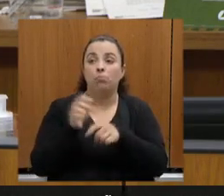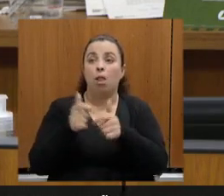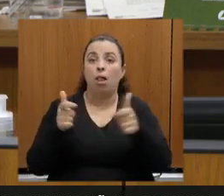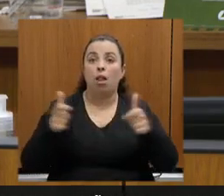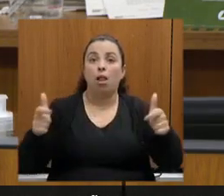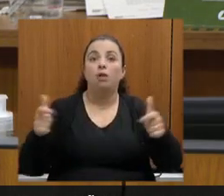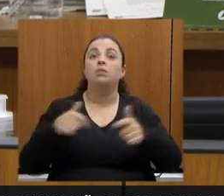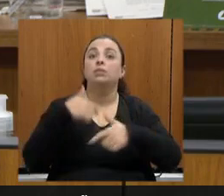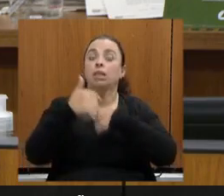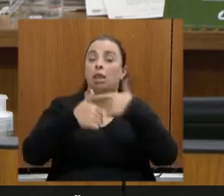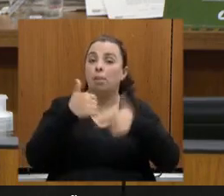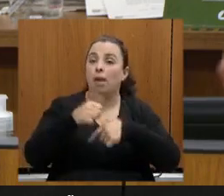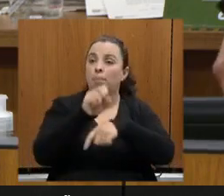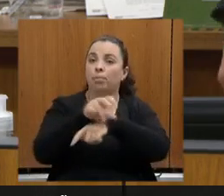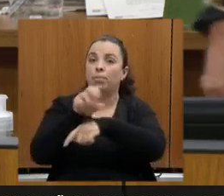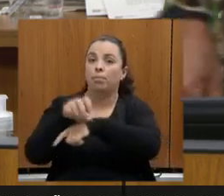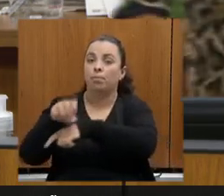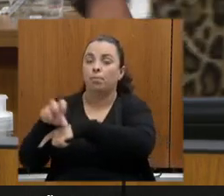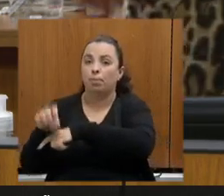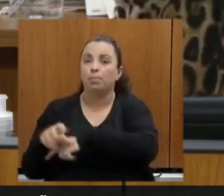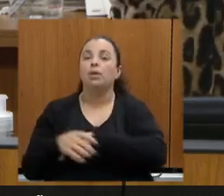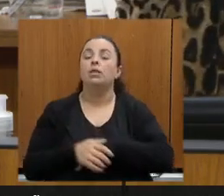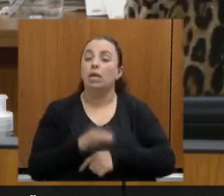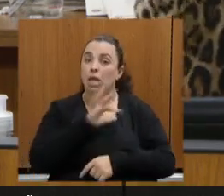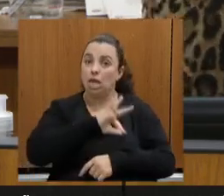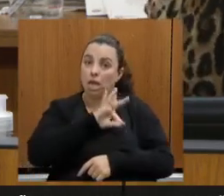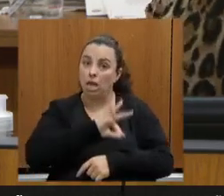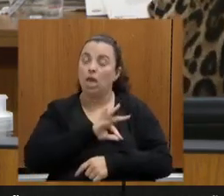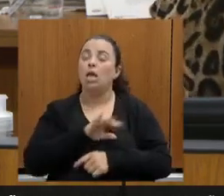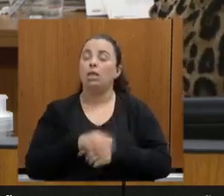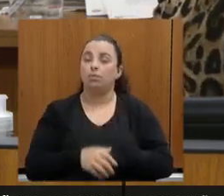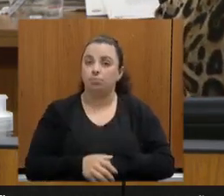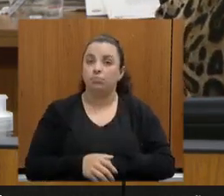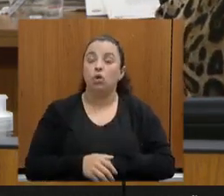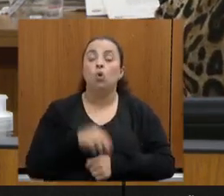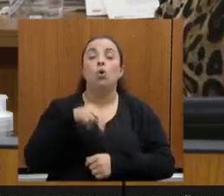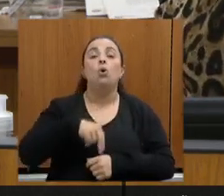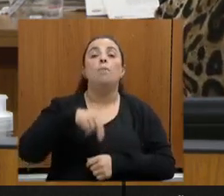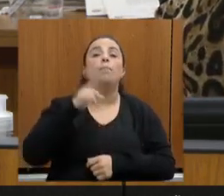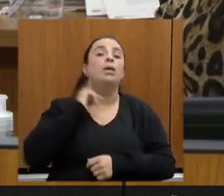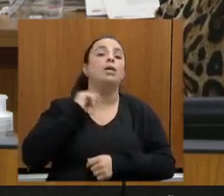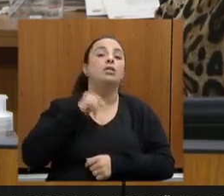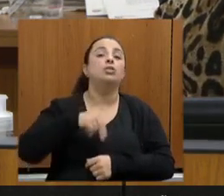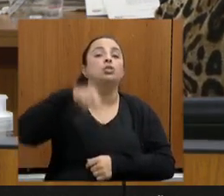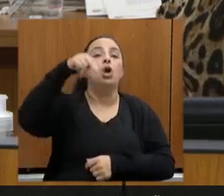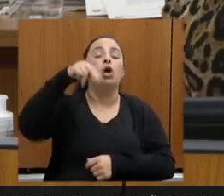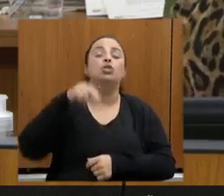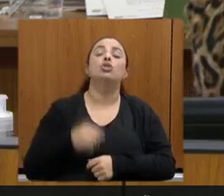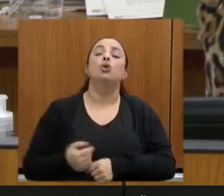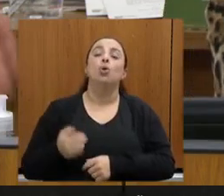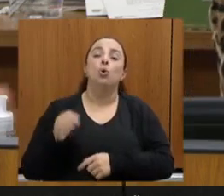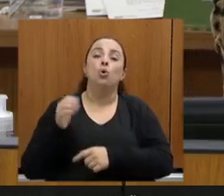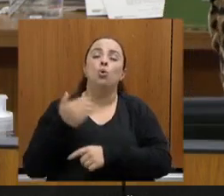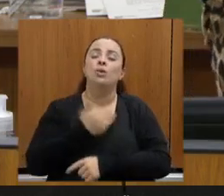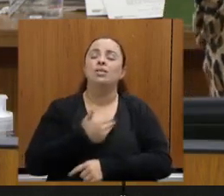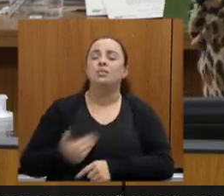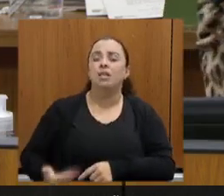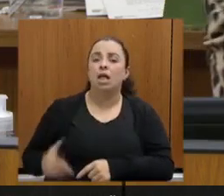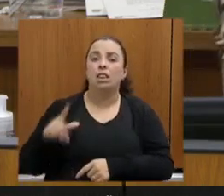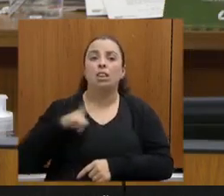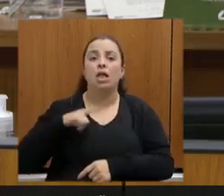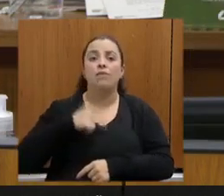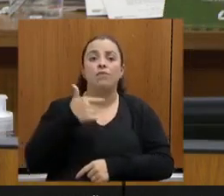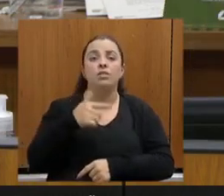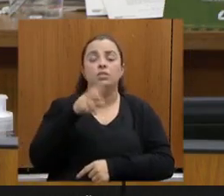geração distribuída como foi falado aqui pelo presidente da Cemig o estado É sim por cento de Tuca gerado